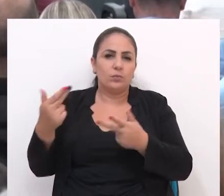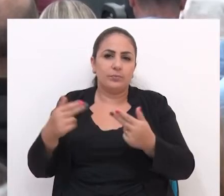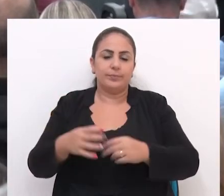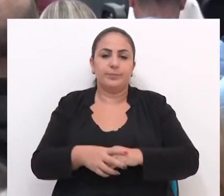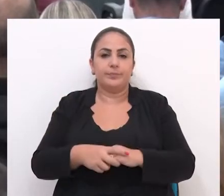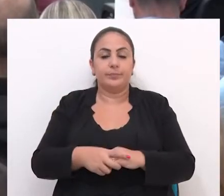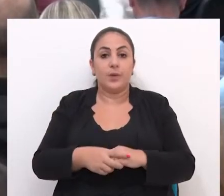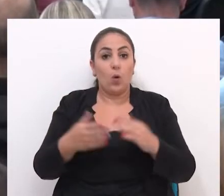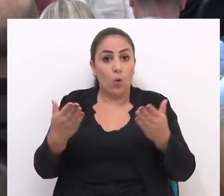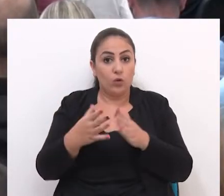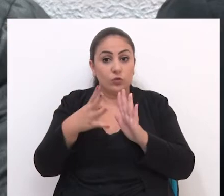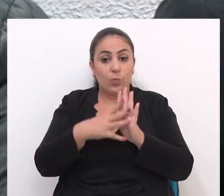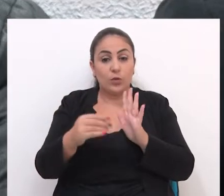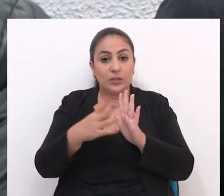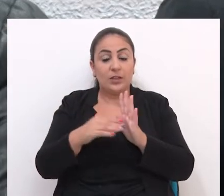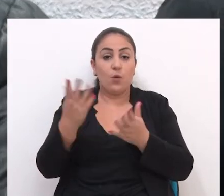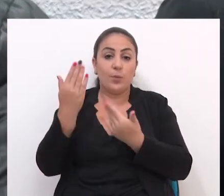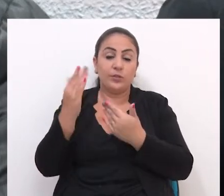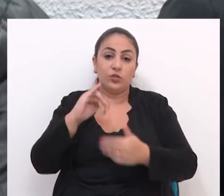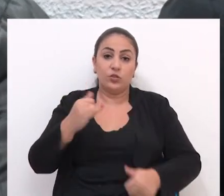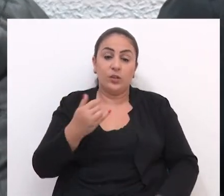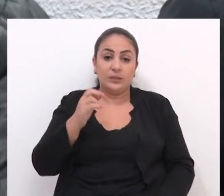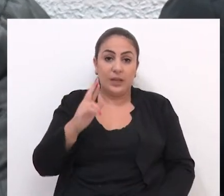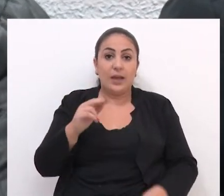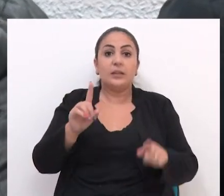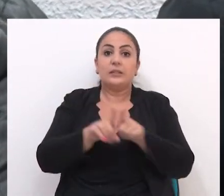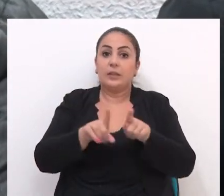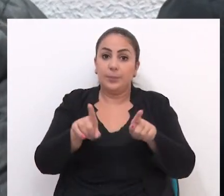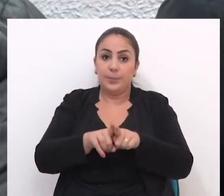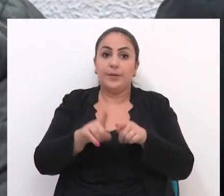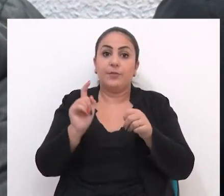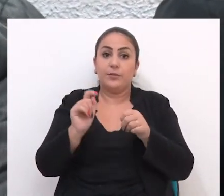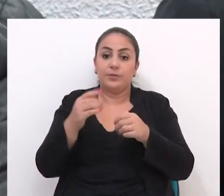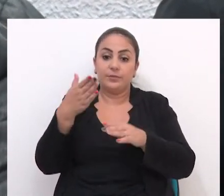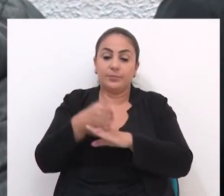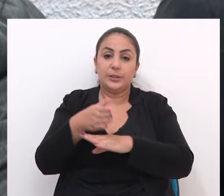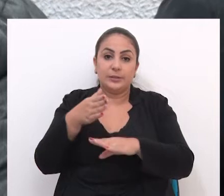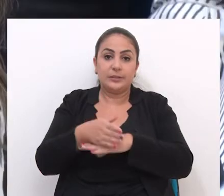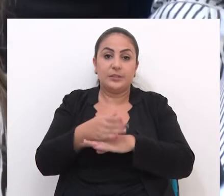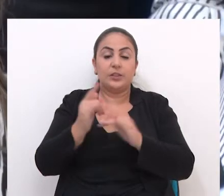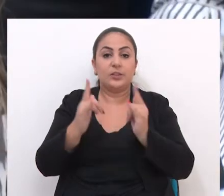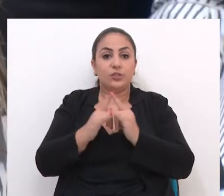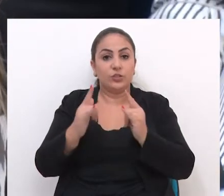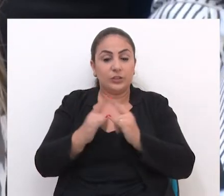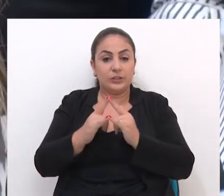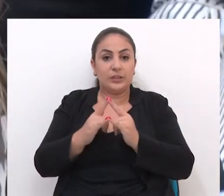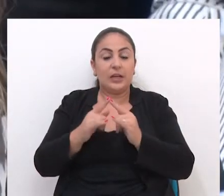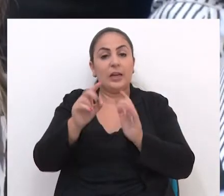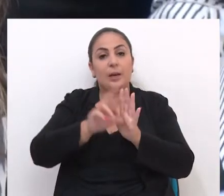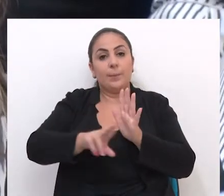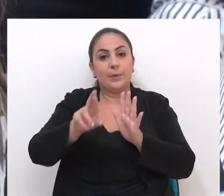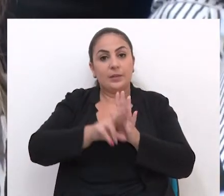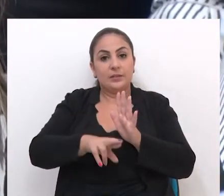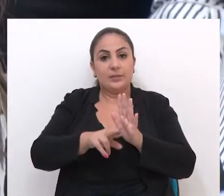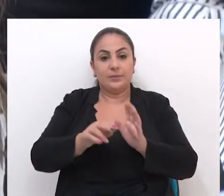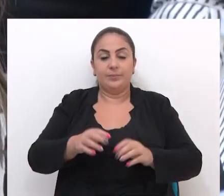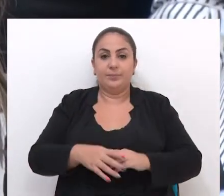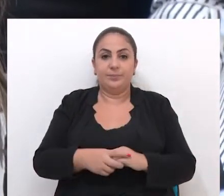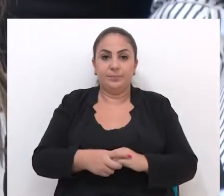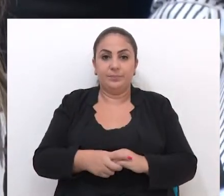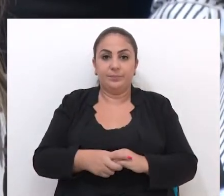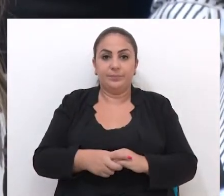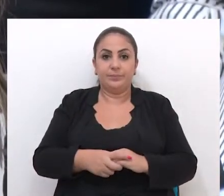no segmento em que atua, a homenagem à JR também foi prestigiada pelas entidades que